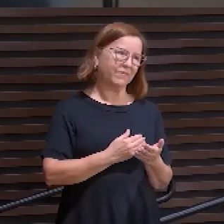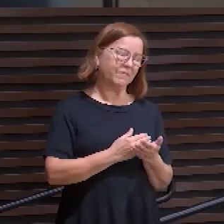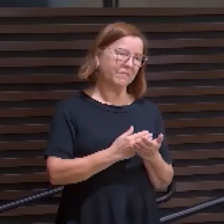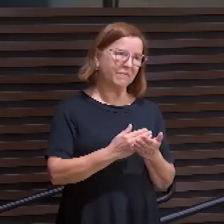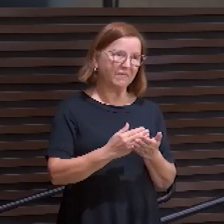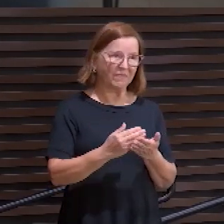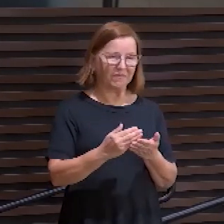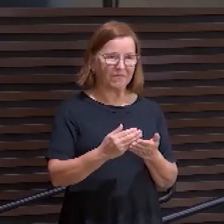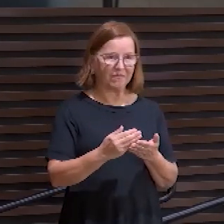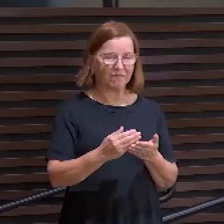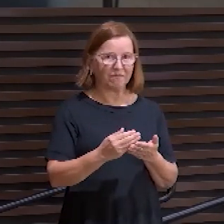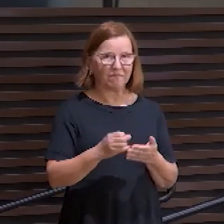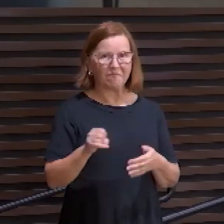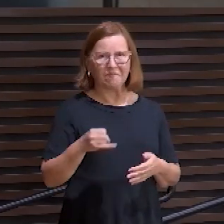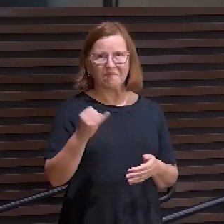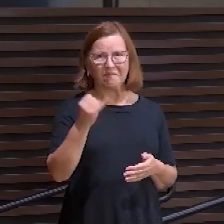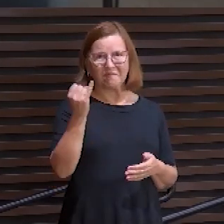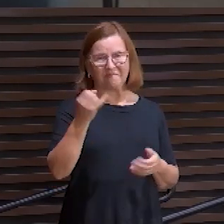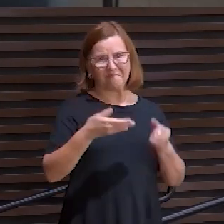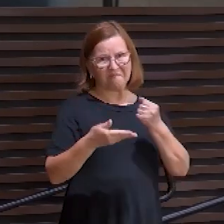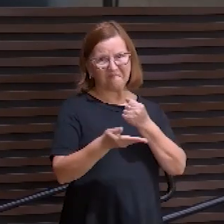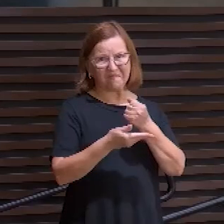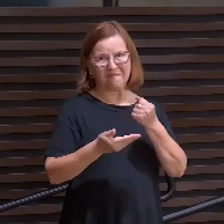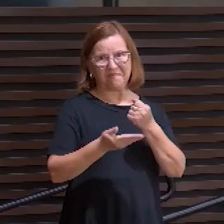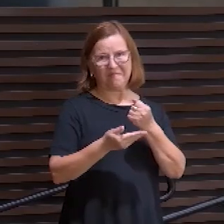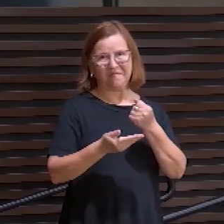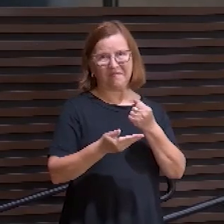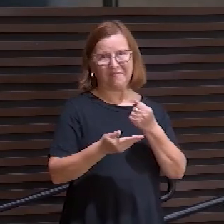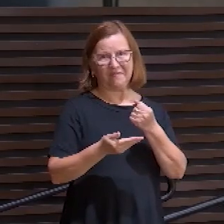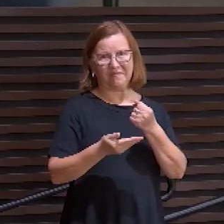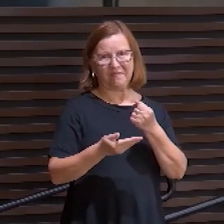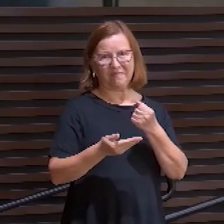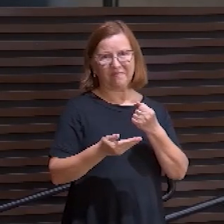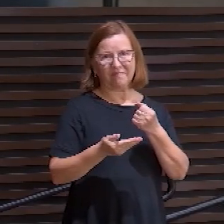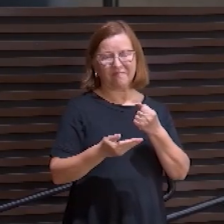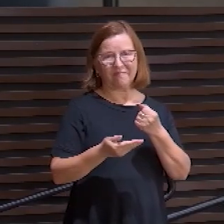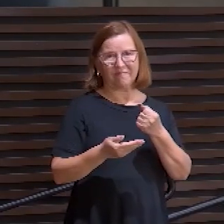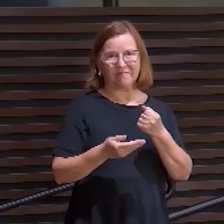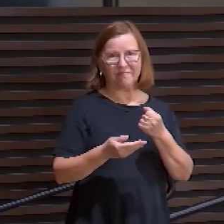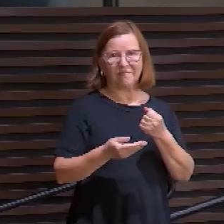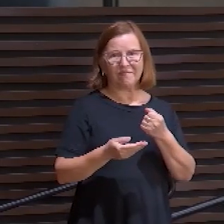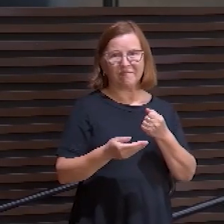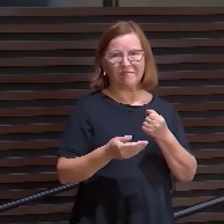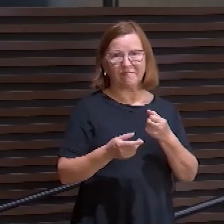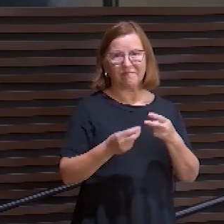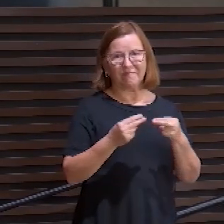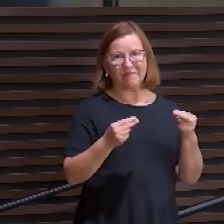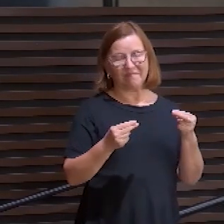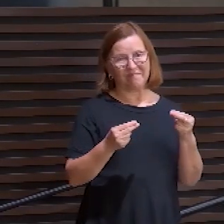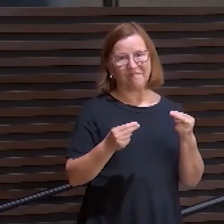os princípios básicos, elementares dos oráculos de Deus.